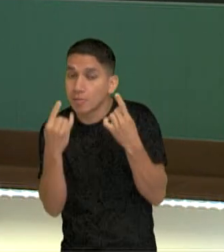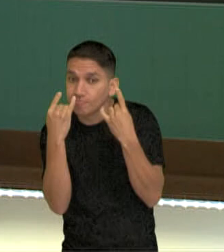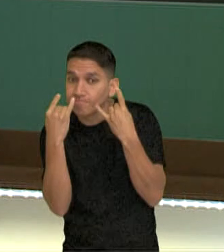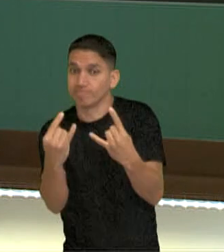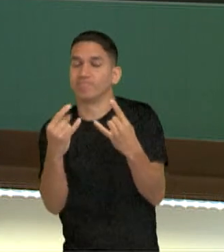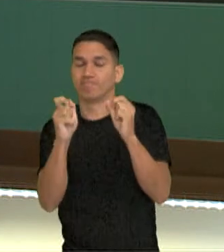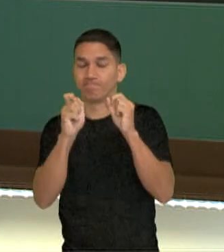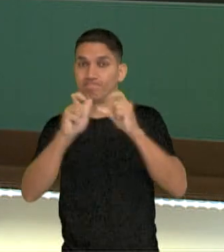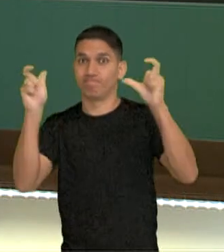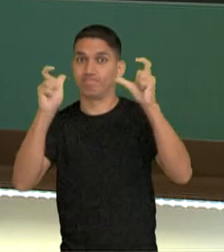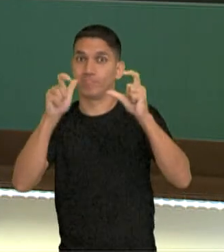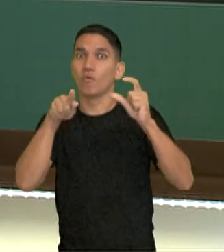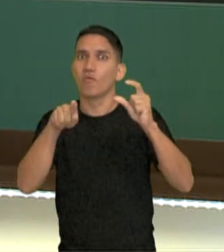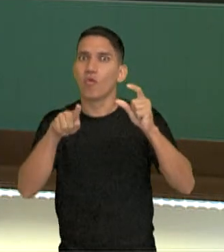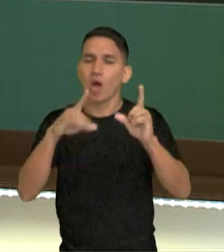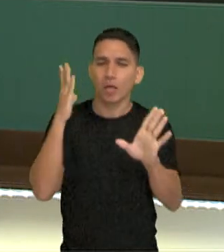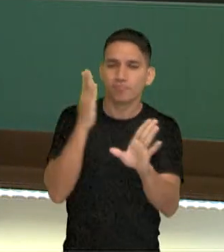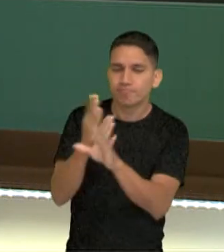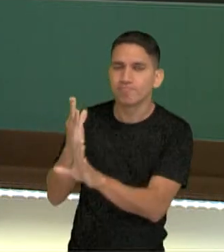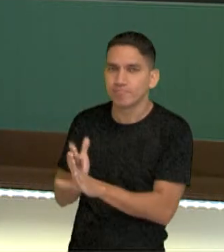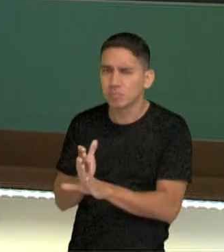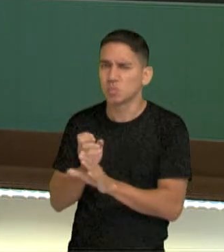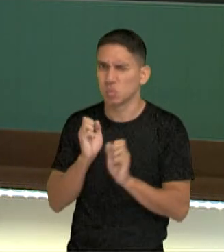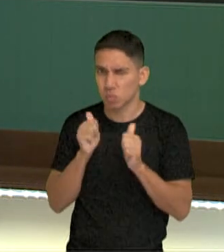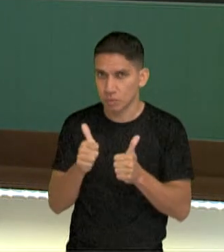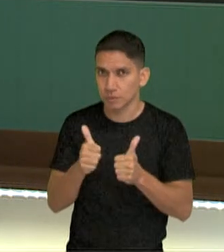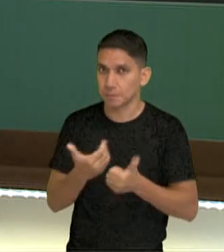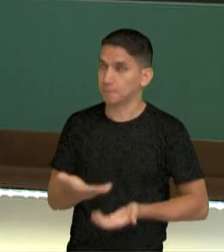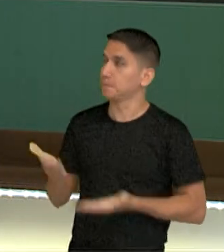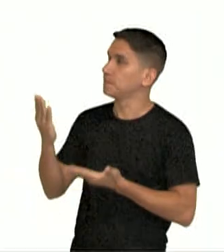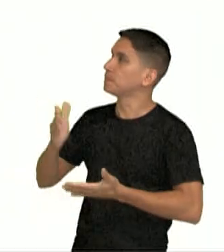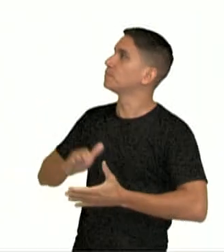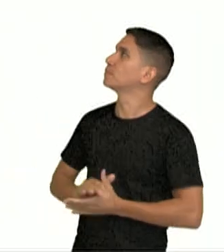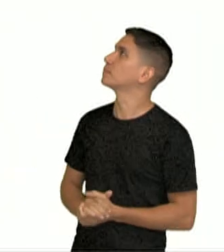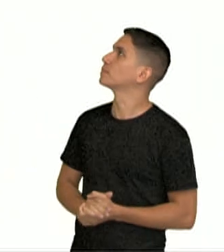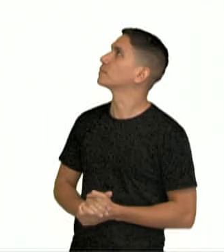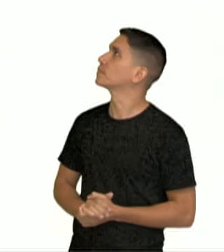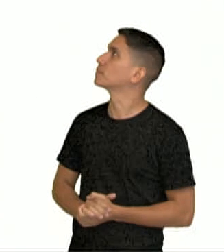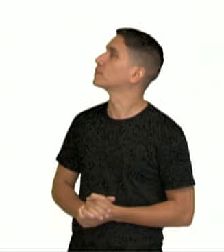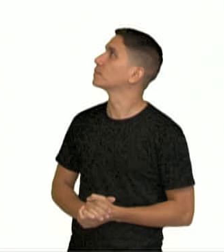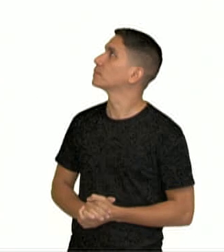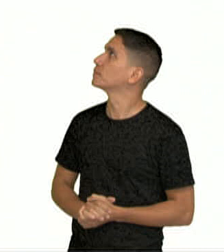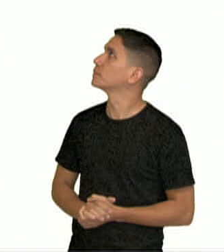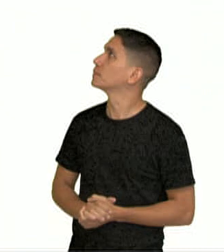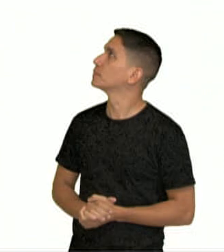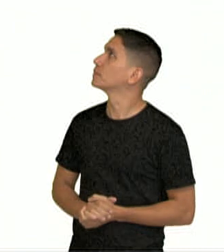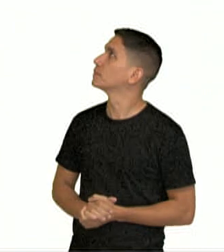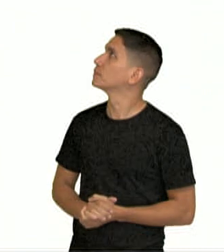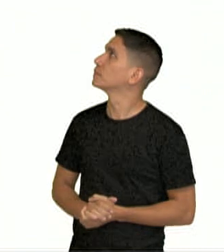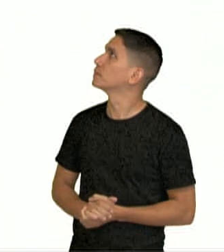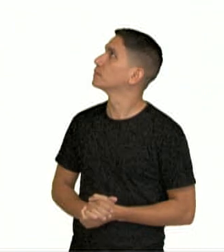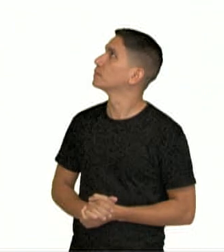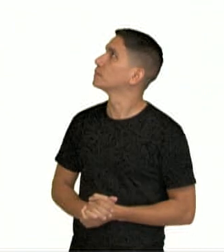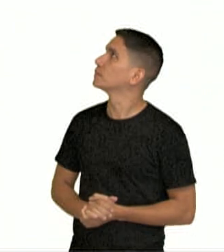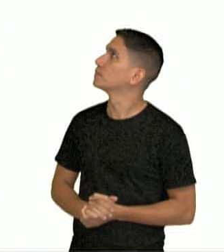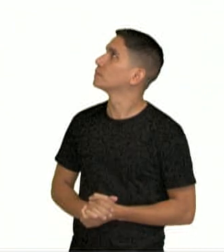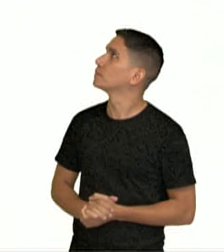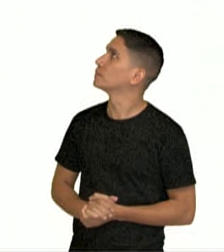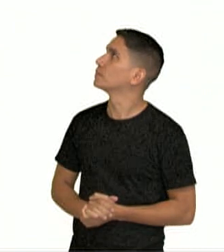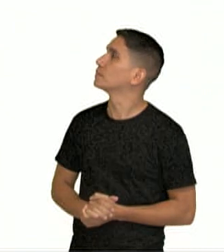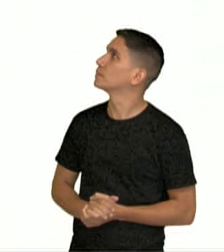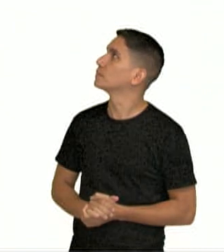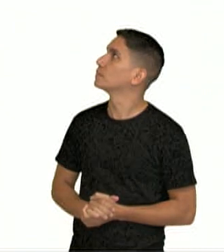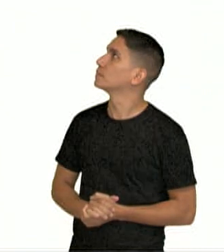vocês identifiquem aí. Então vamos lá? Me acompanhem. The neighboring